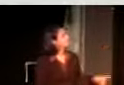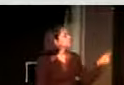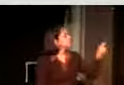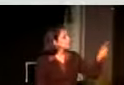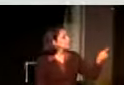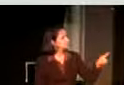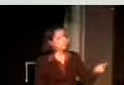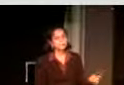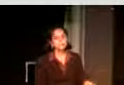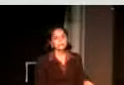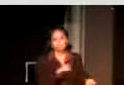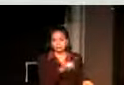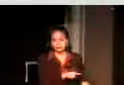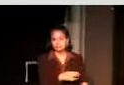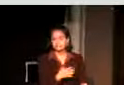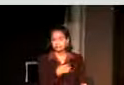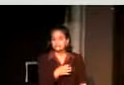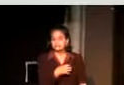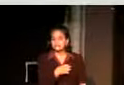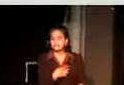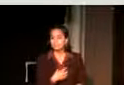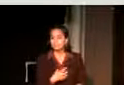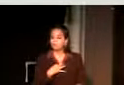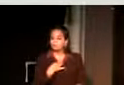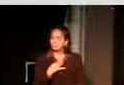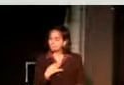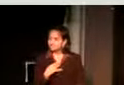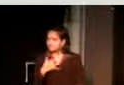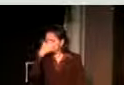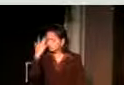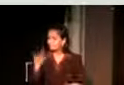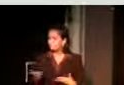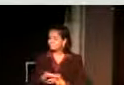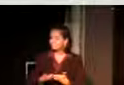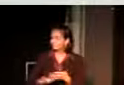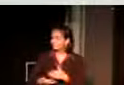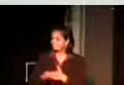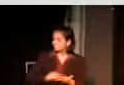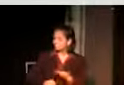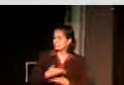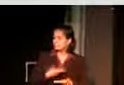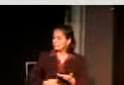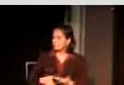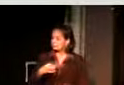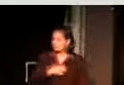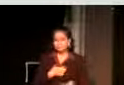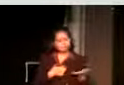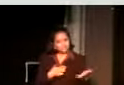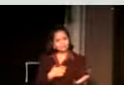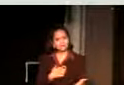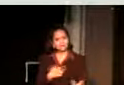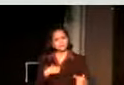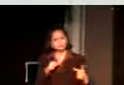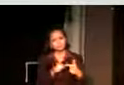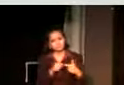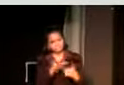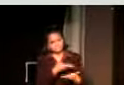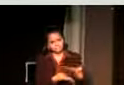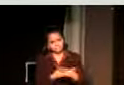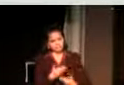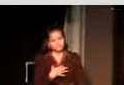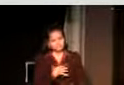que já trabalha com atos voluntários oriundos de reconhecimento de identificação